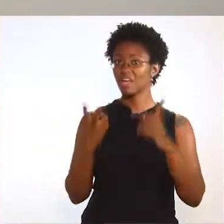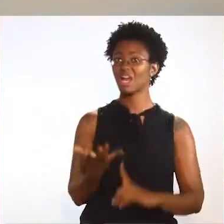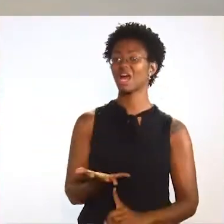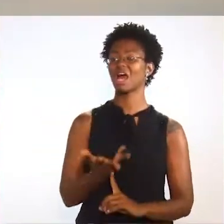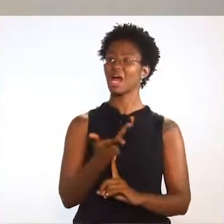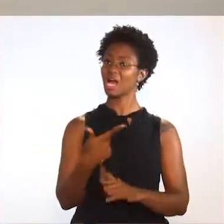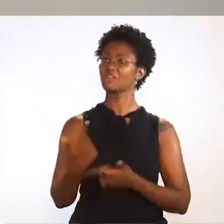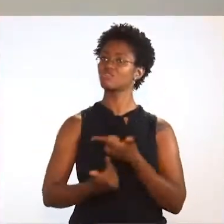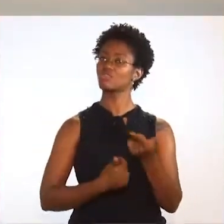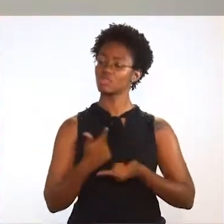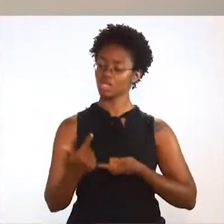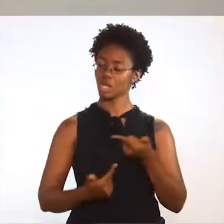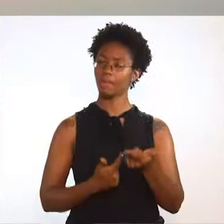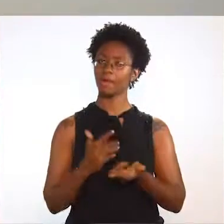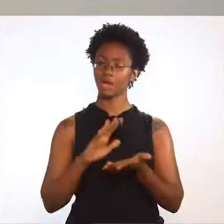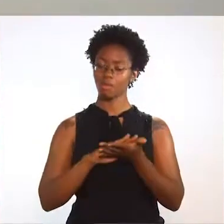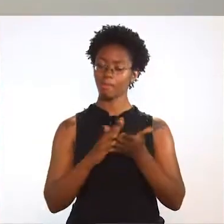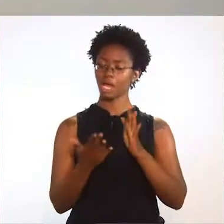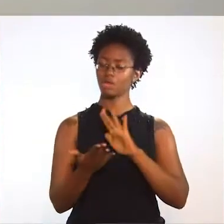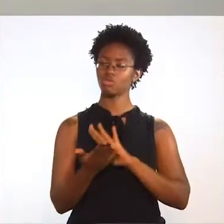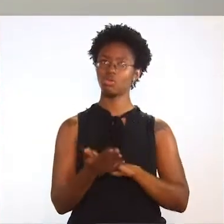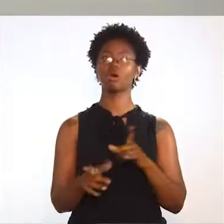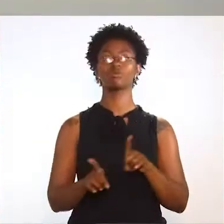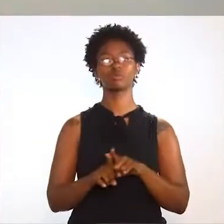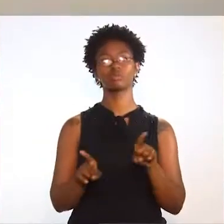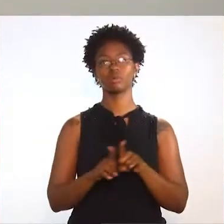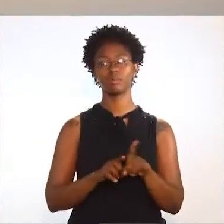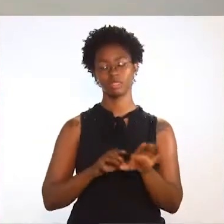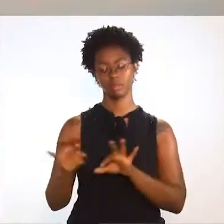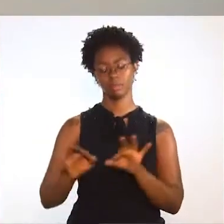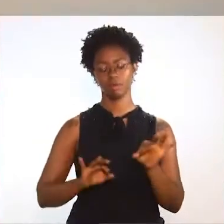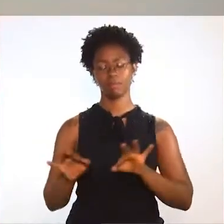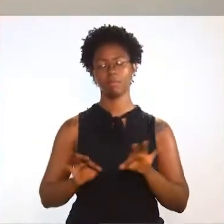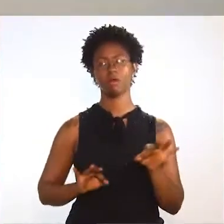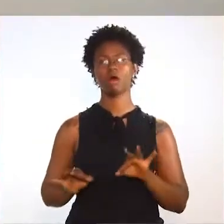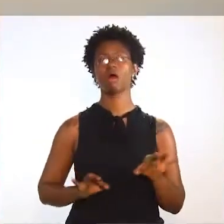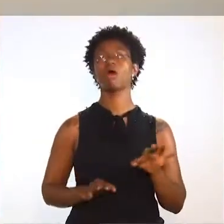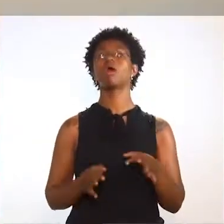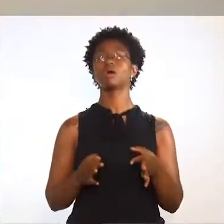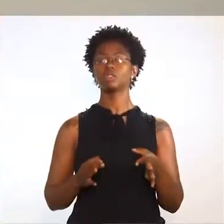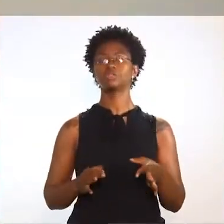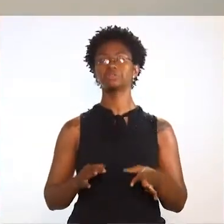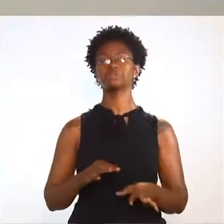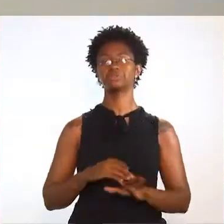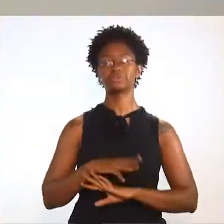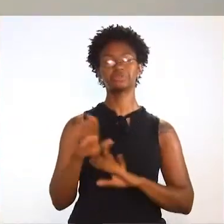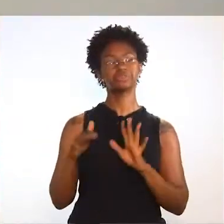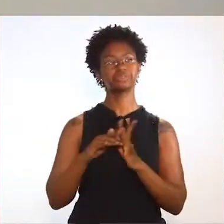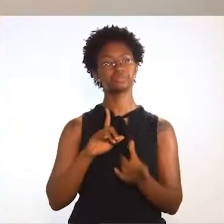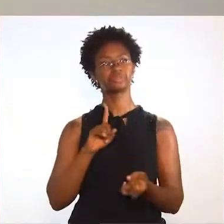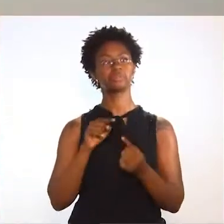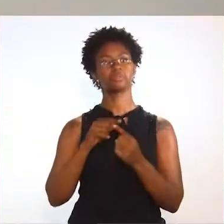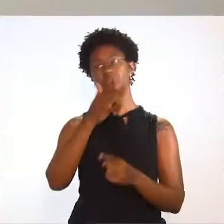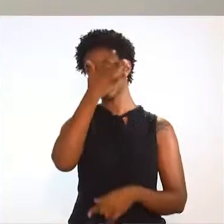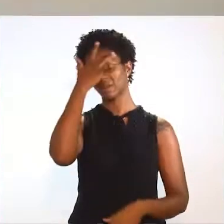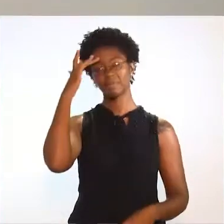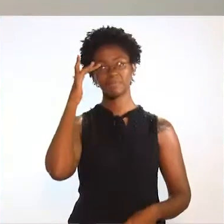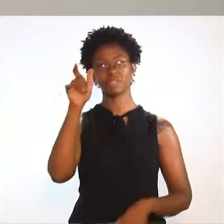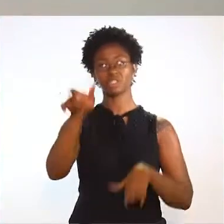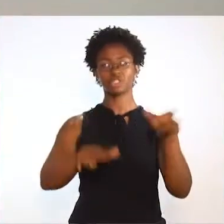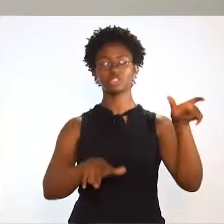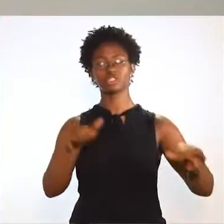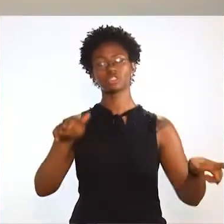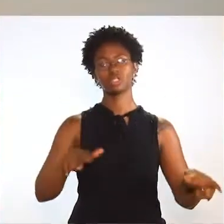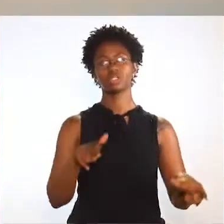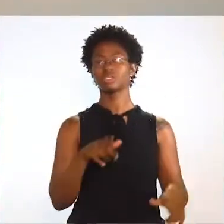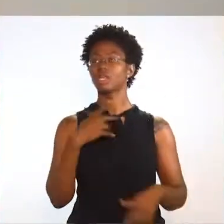que a arte e o trabalho manual e essa constituição de arte-terapia faz muito sentido para muitas pessoas.